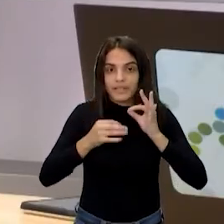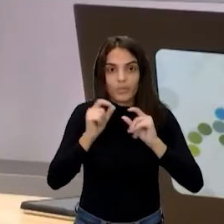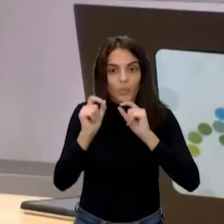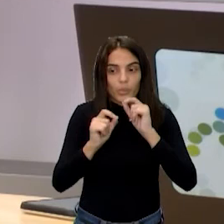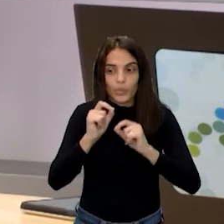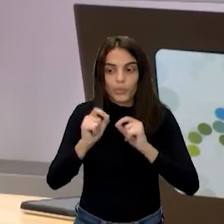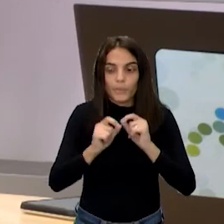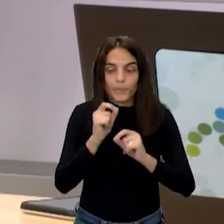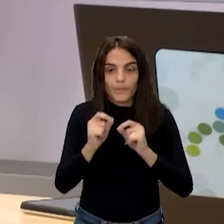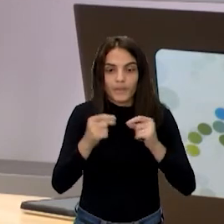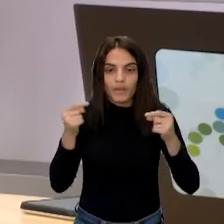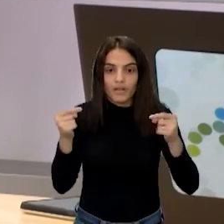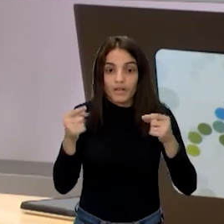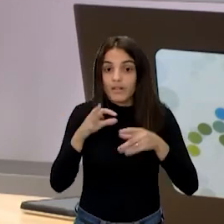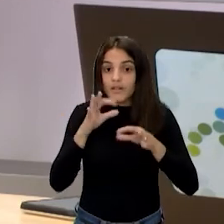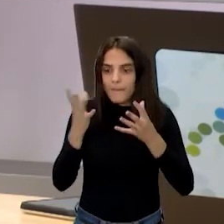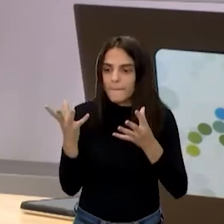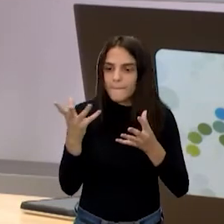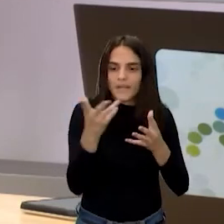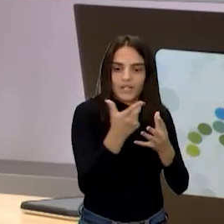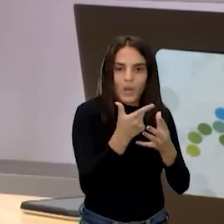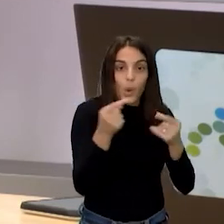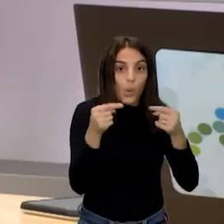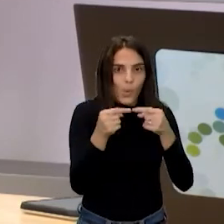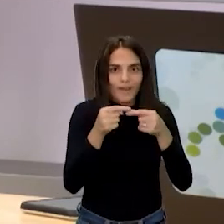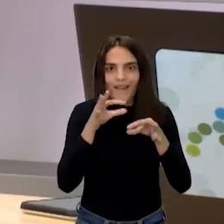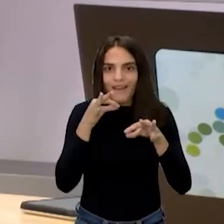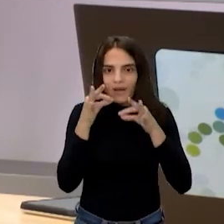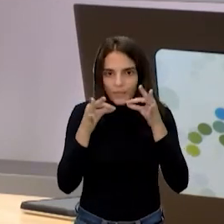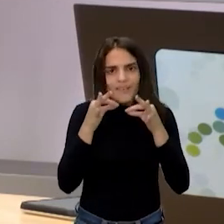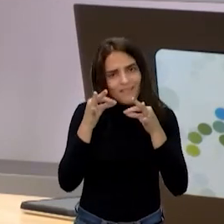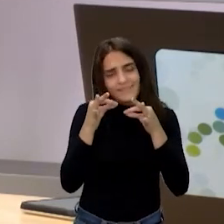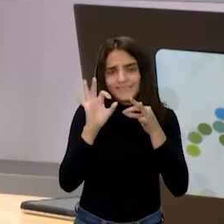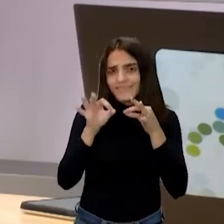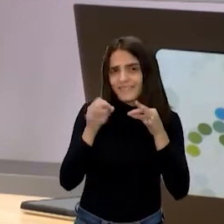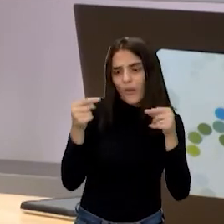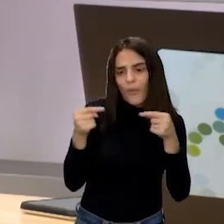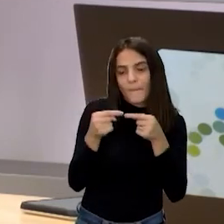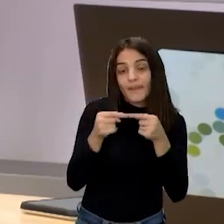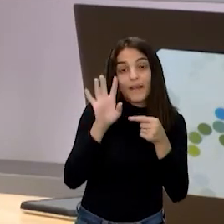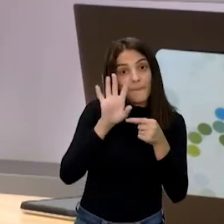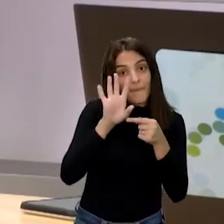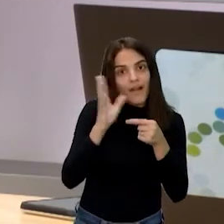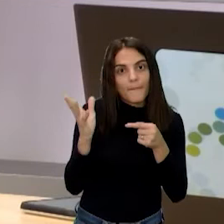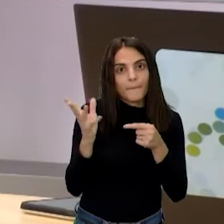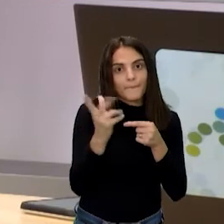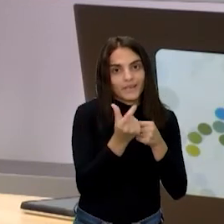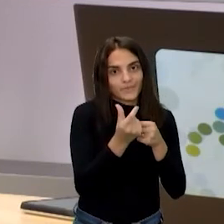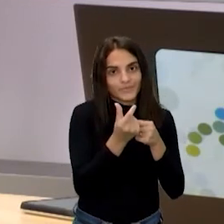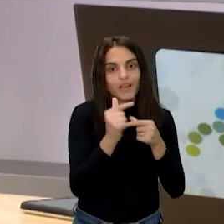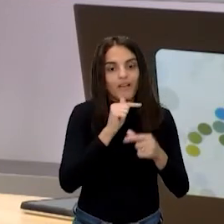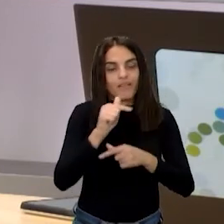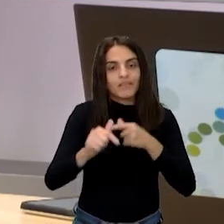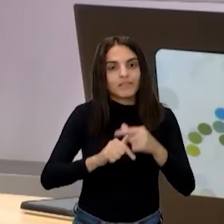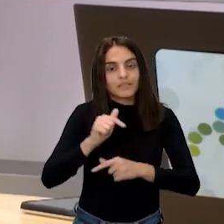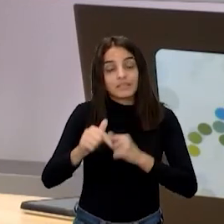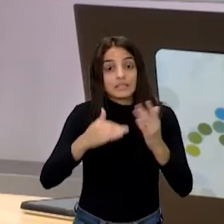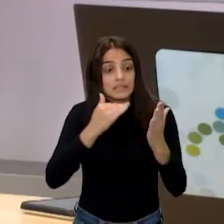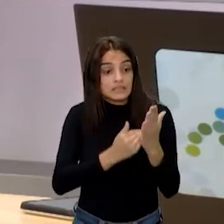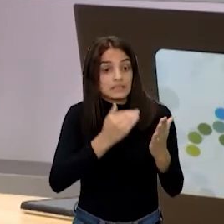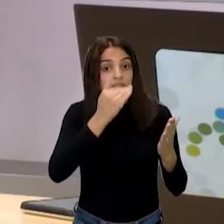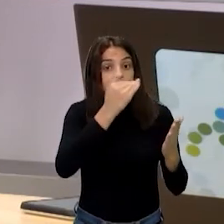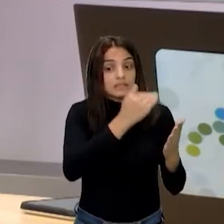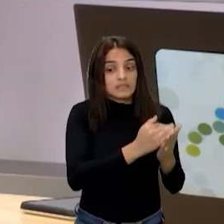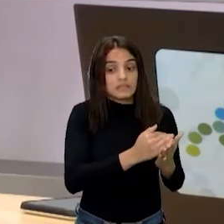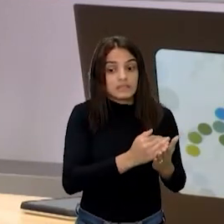ela tá ligada, a persuasão está ligada à argumentação. E realmente está. Mas a persuasão, ela é um trabalho